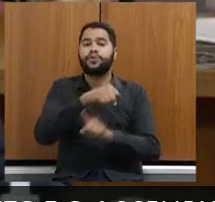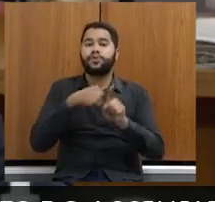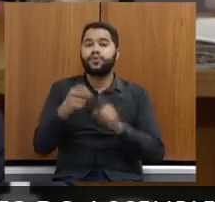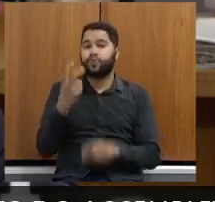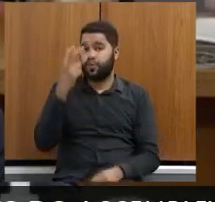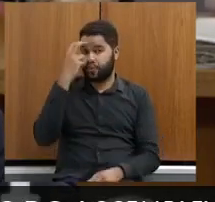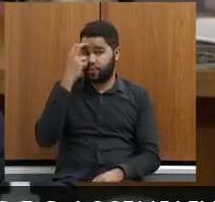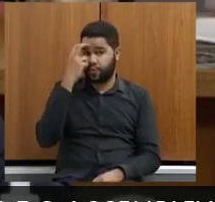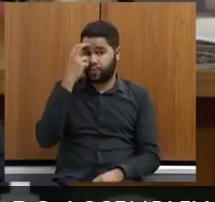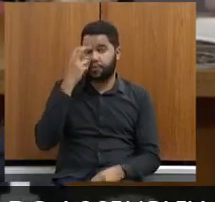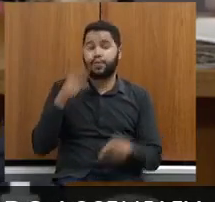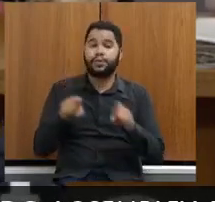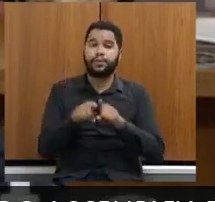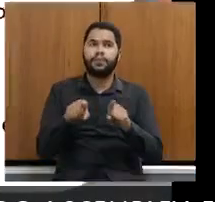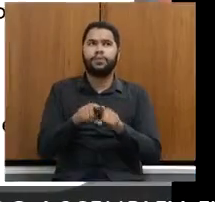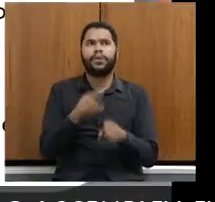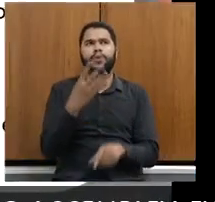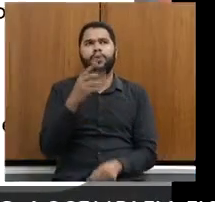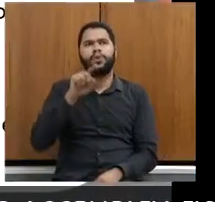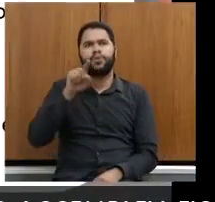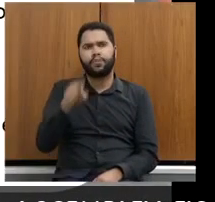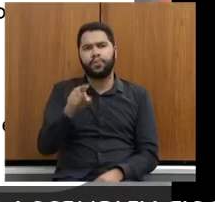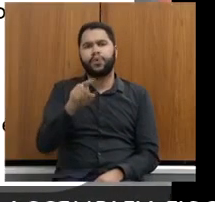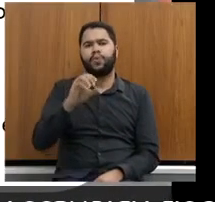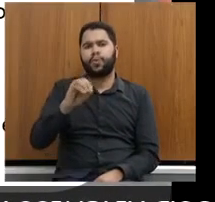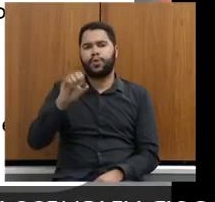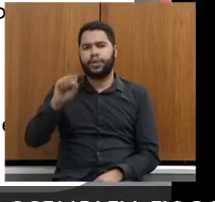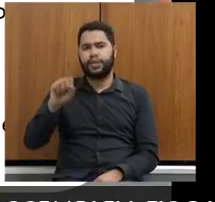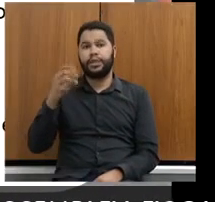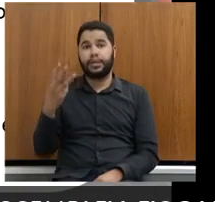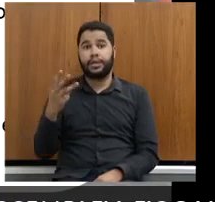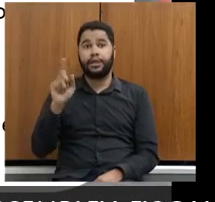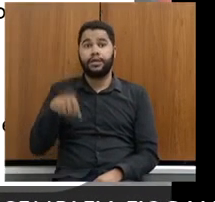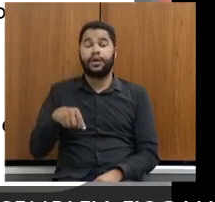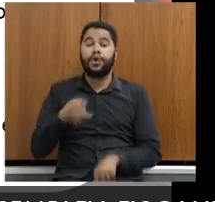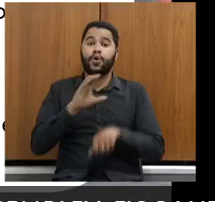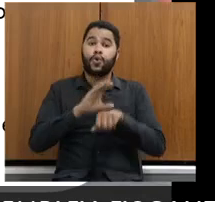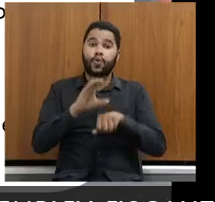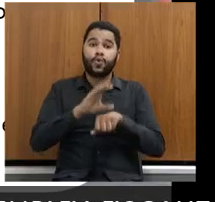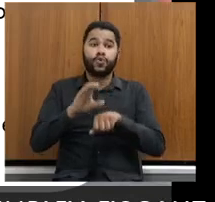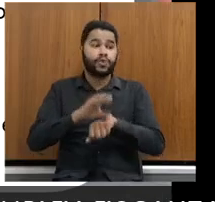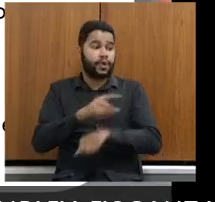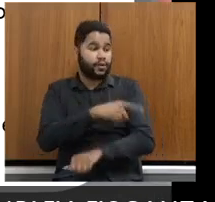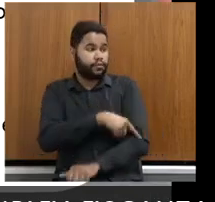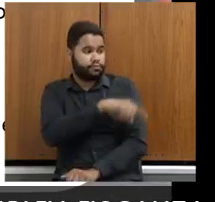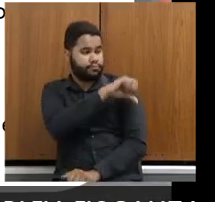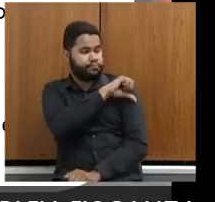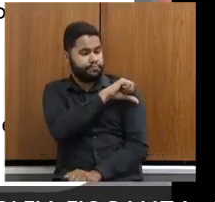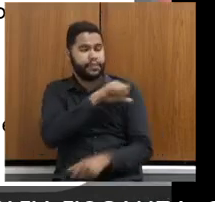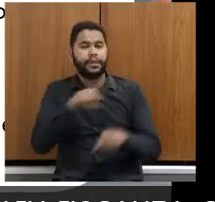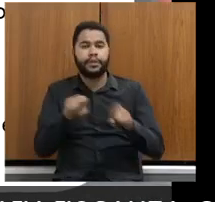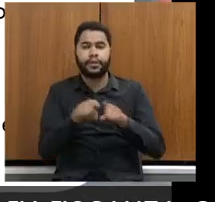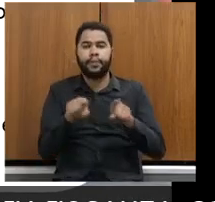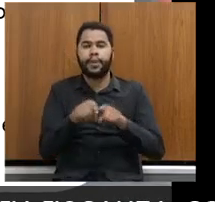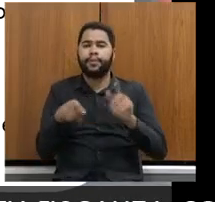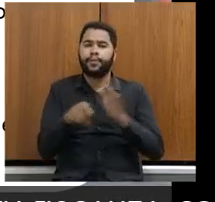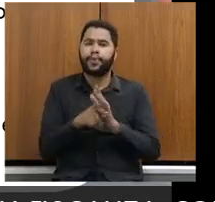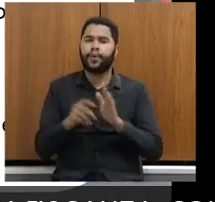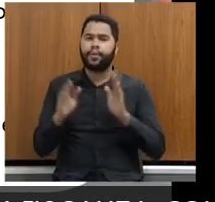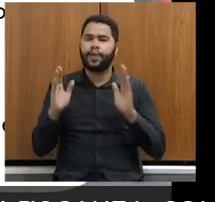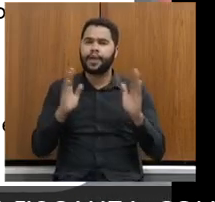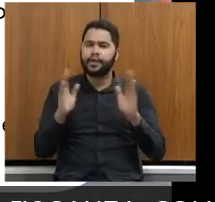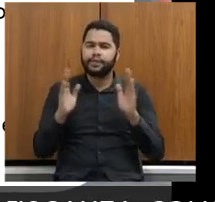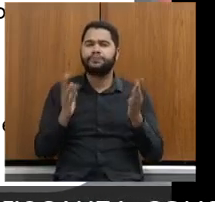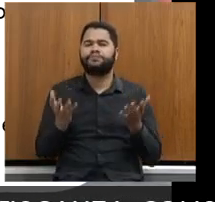socioculturais foram 4.083 presos nem cursando Ensino Fundamental isso é muito importante para a gente lida com sistema prisional